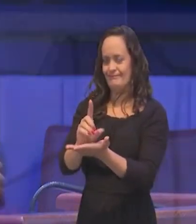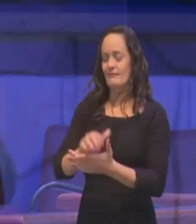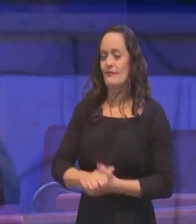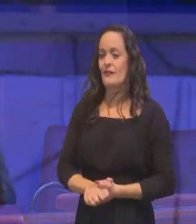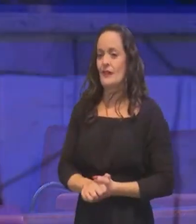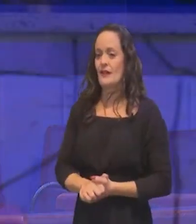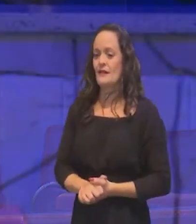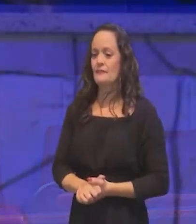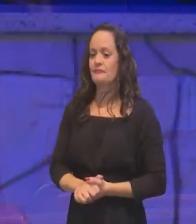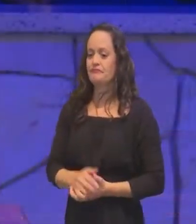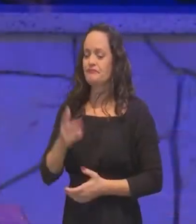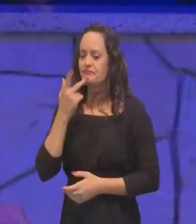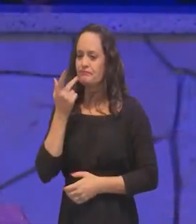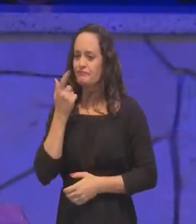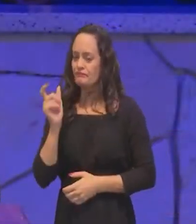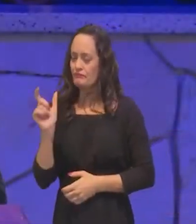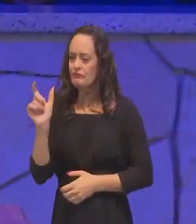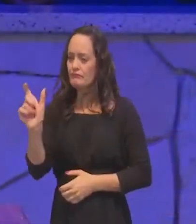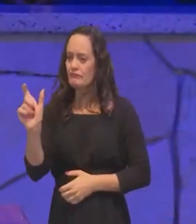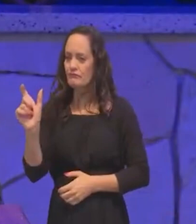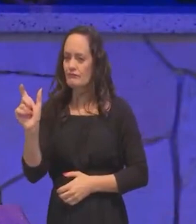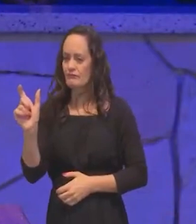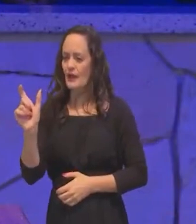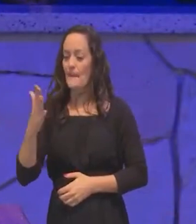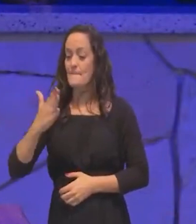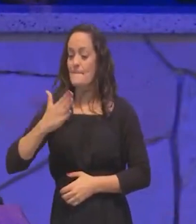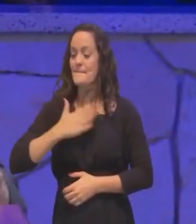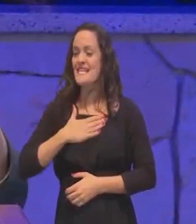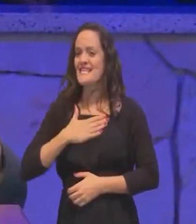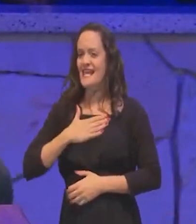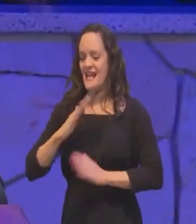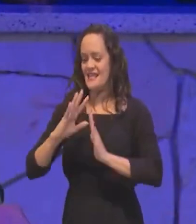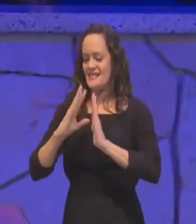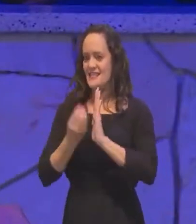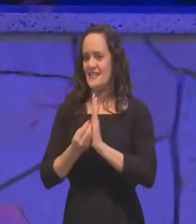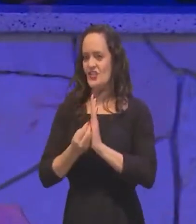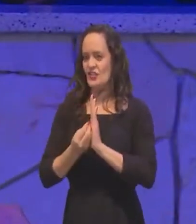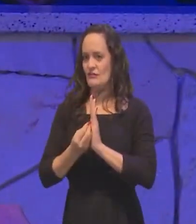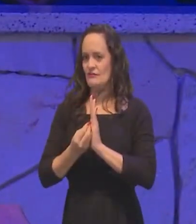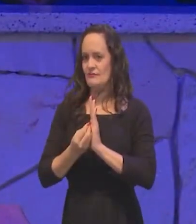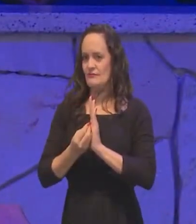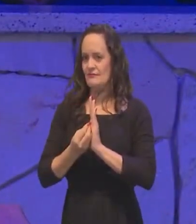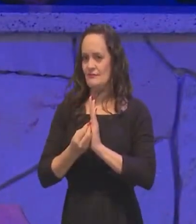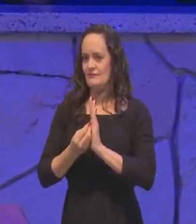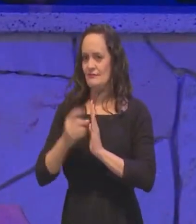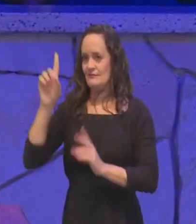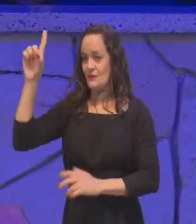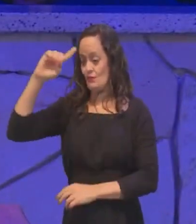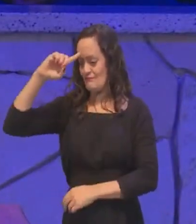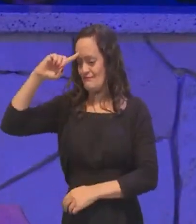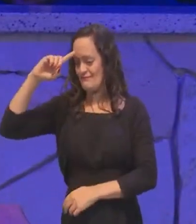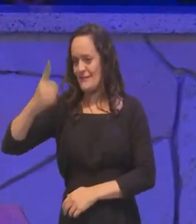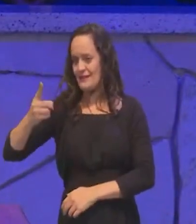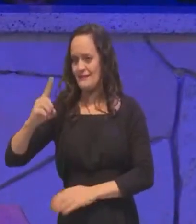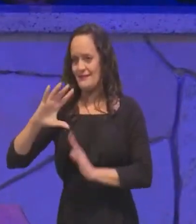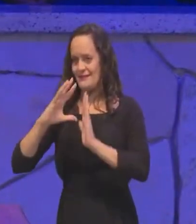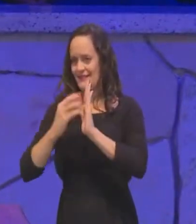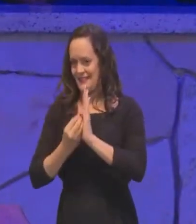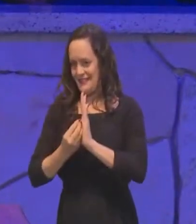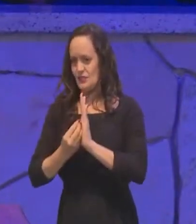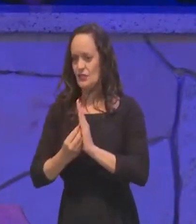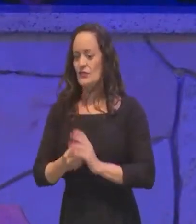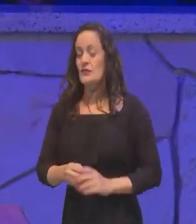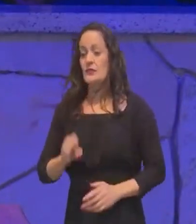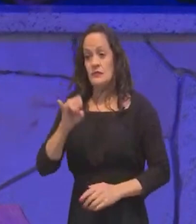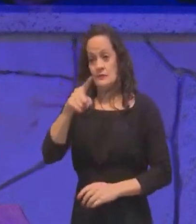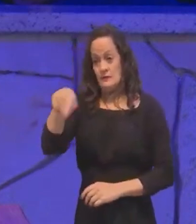Este pronome que apresenta aqui o texto bíblico, a minha igreja, a posse desta igreja. Os irmãos sabem, e se não